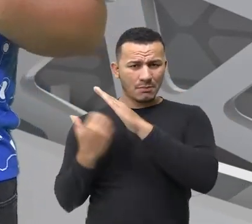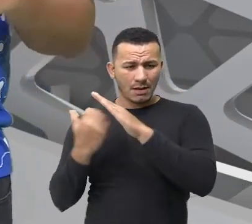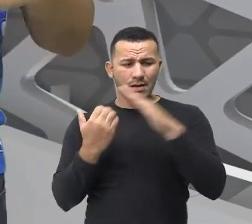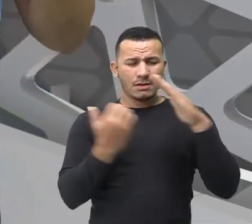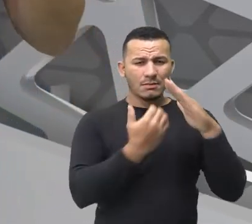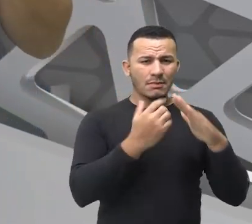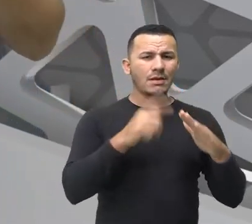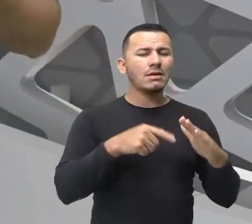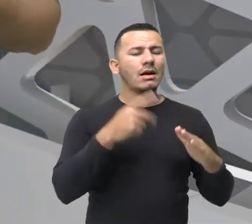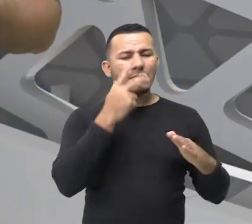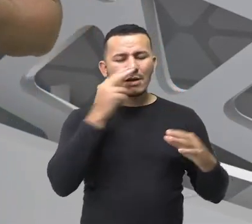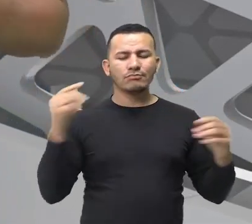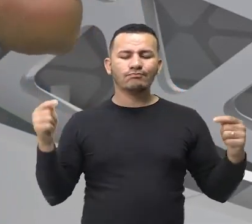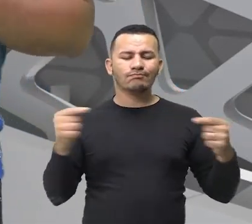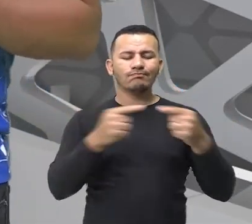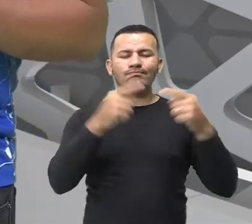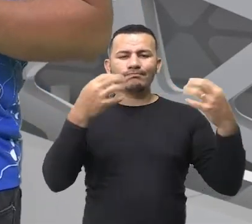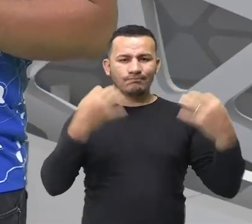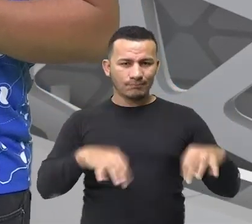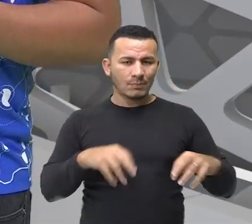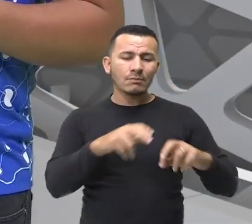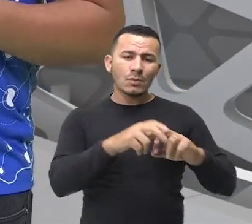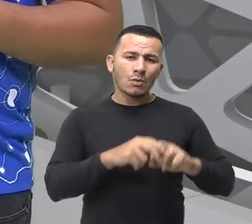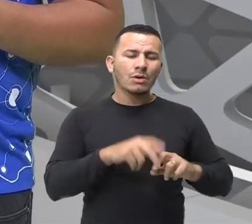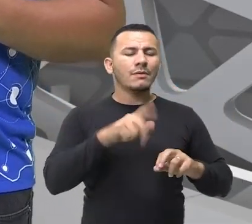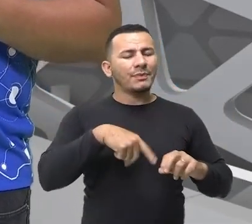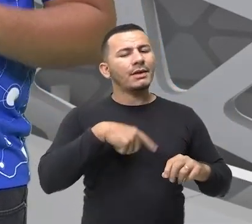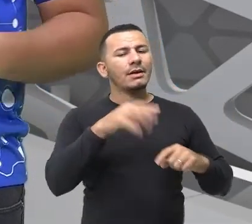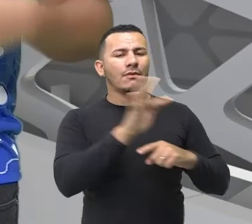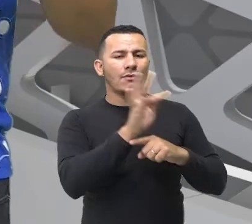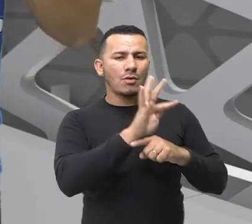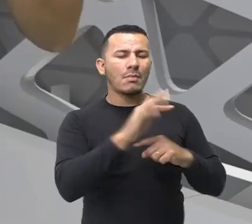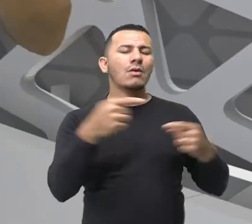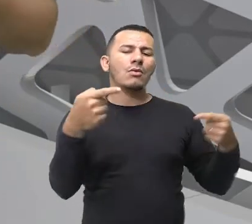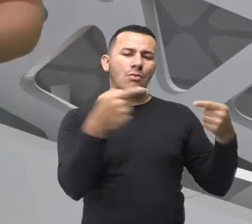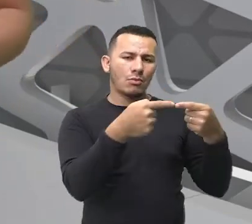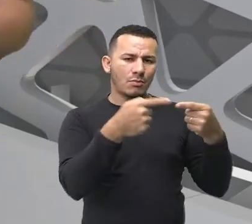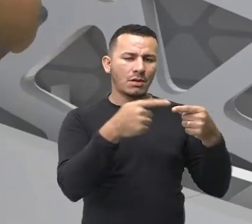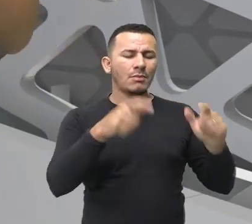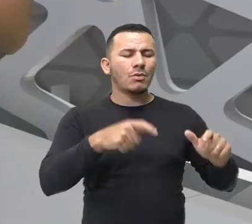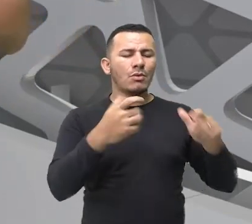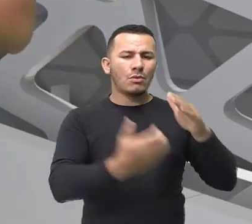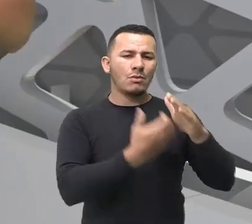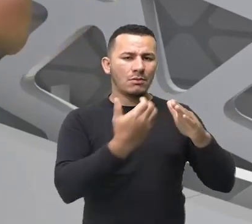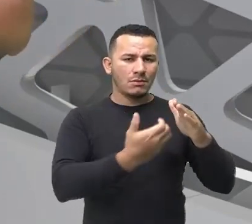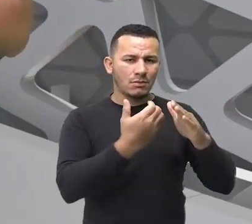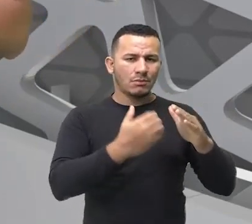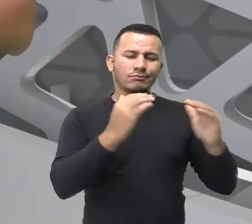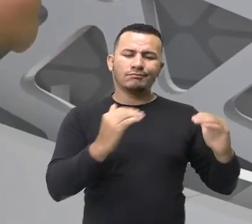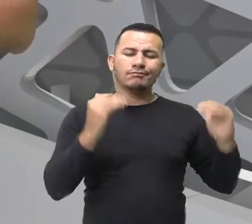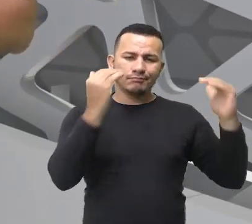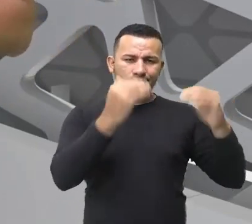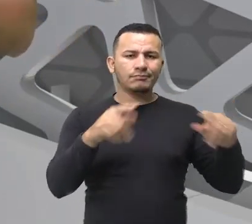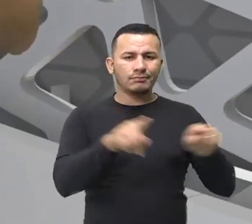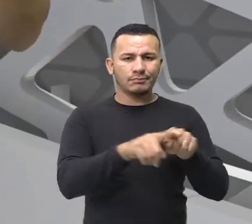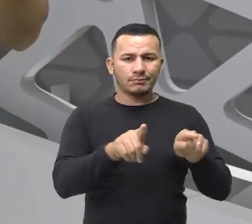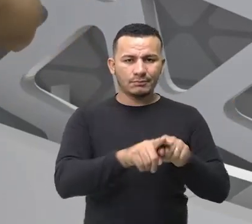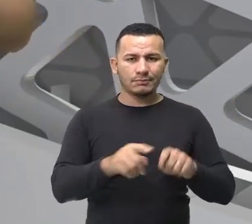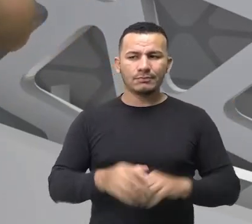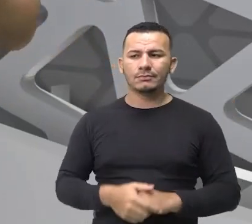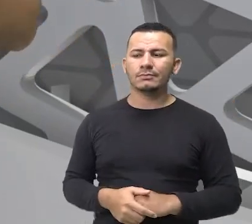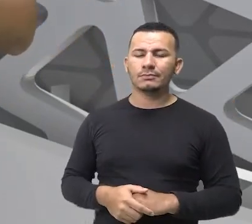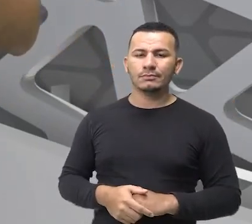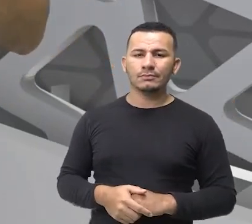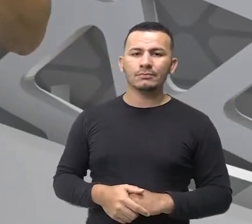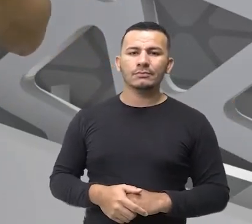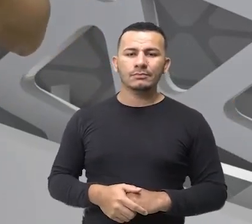alcançar os objetivos e foi escolhida justamente linguagem formal porque o ambiente é formal ok